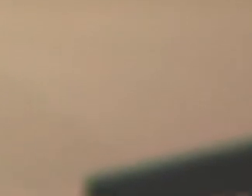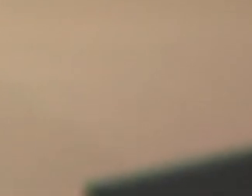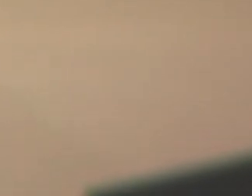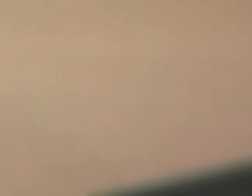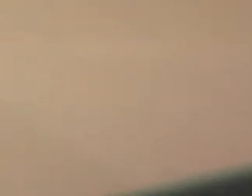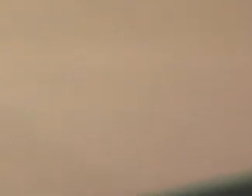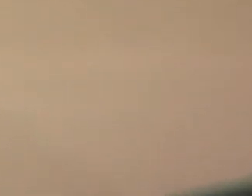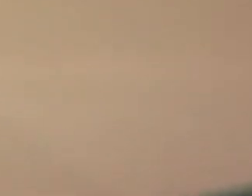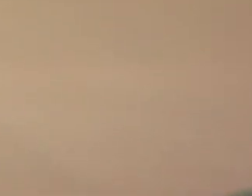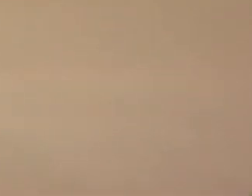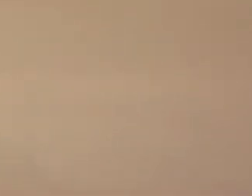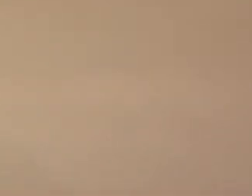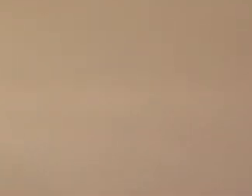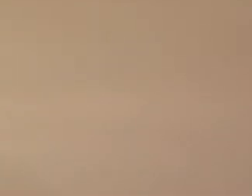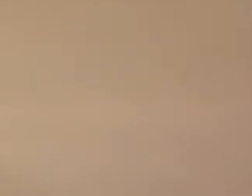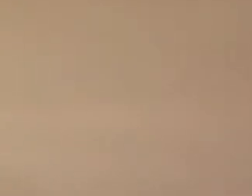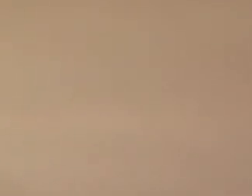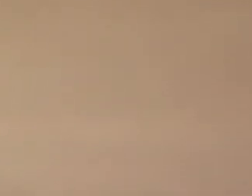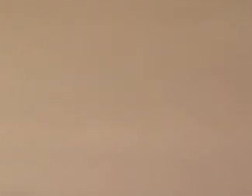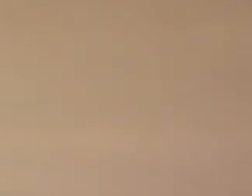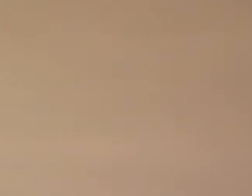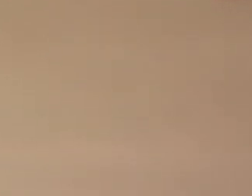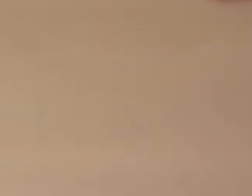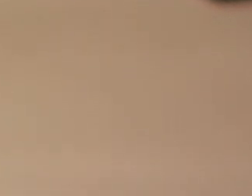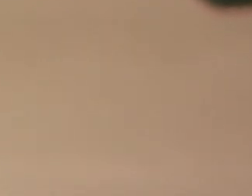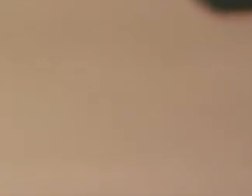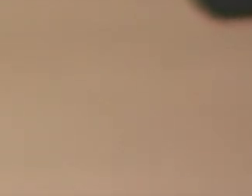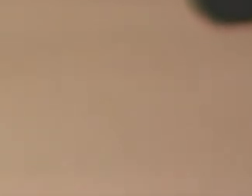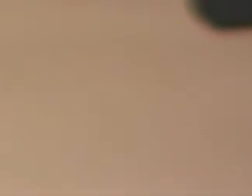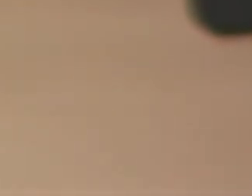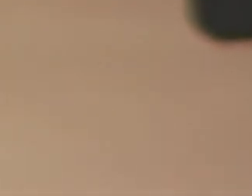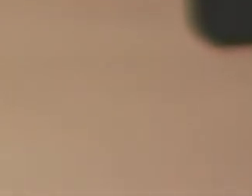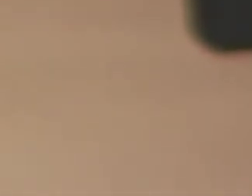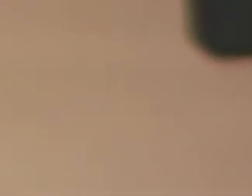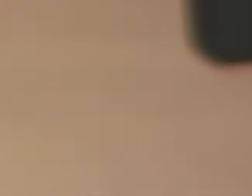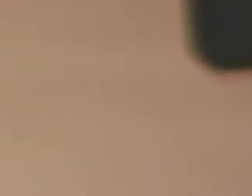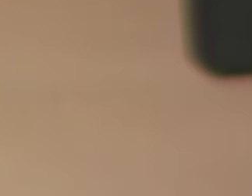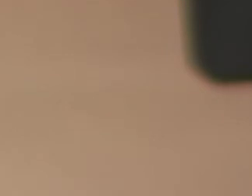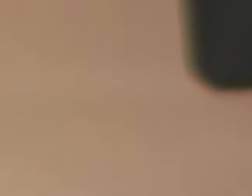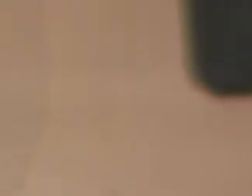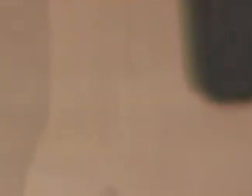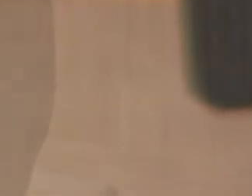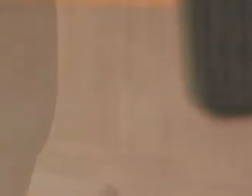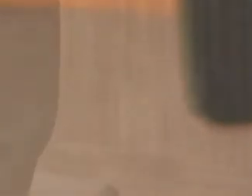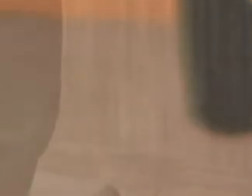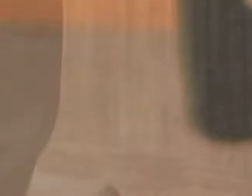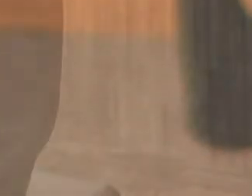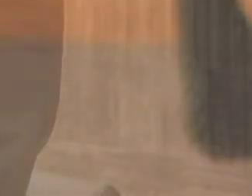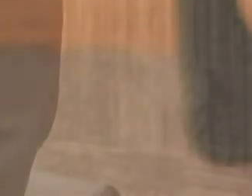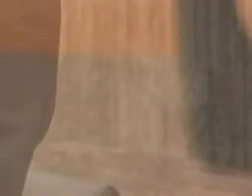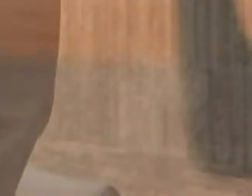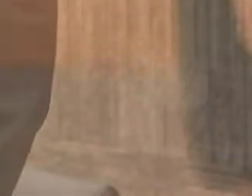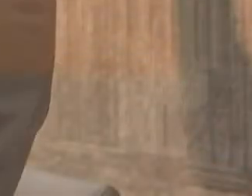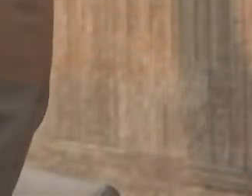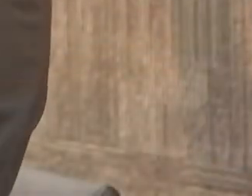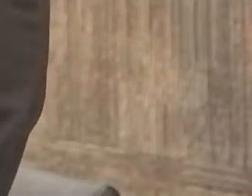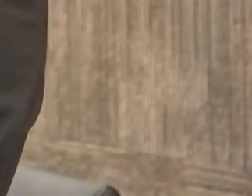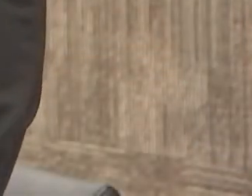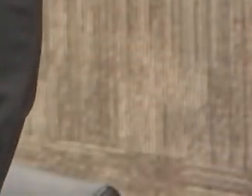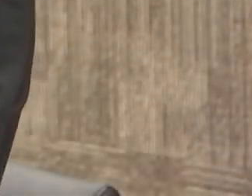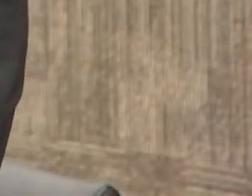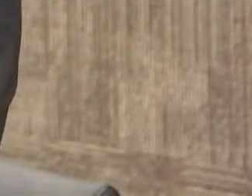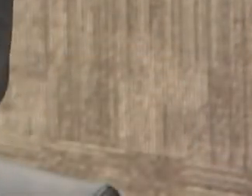no contestando, quizás, quizás, quizás.